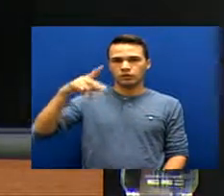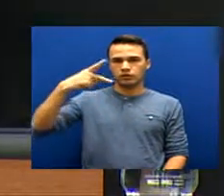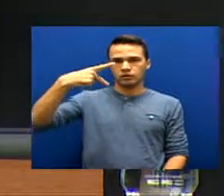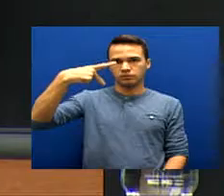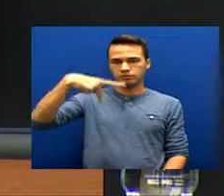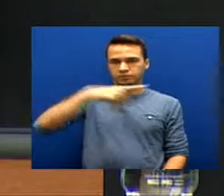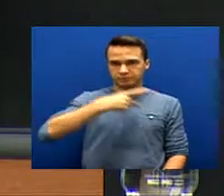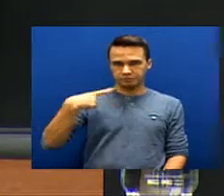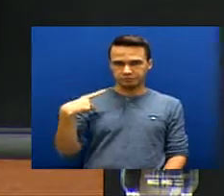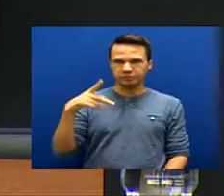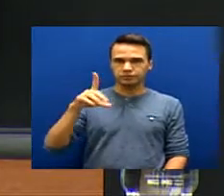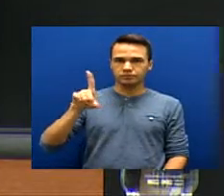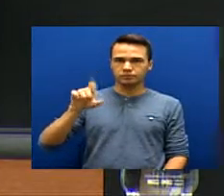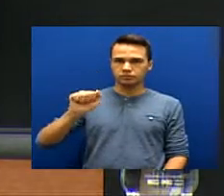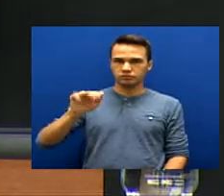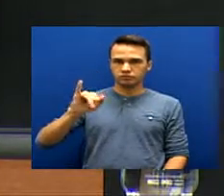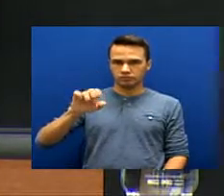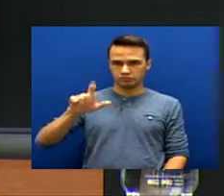na Zona Leste,